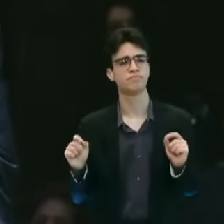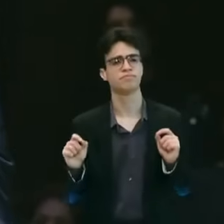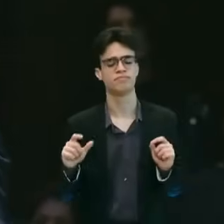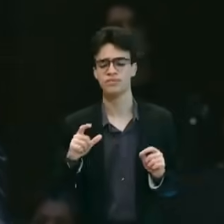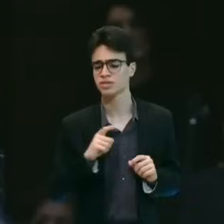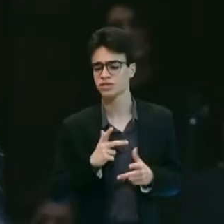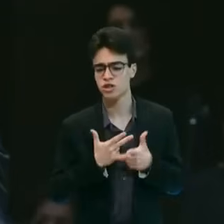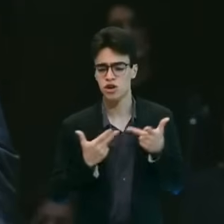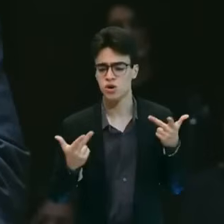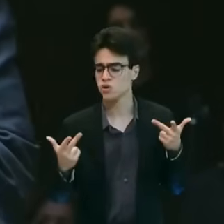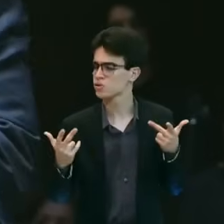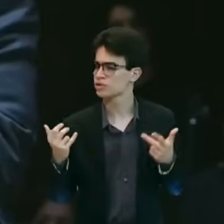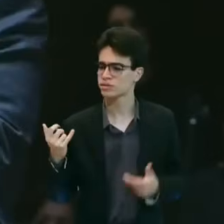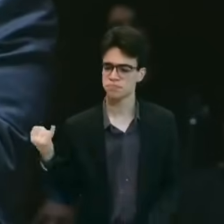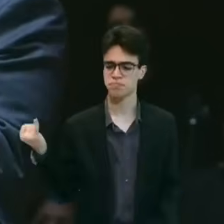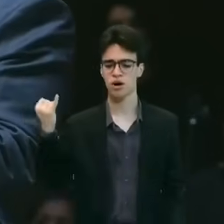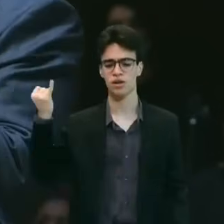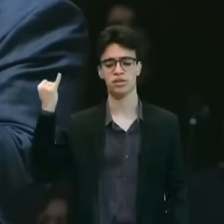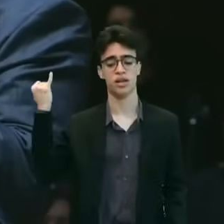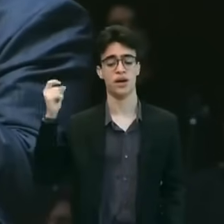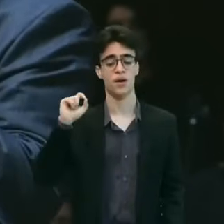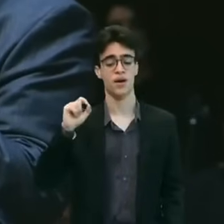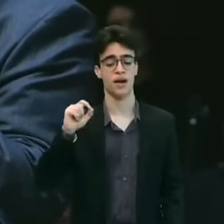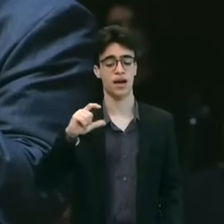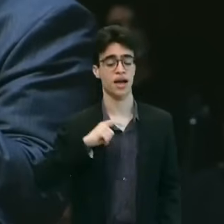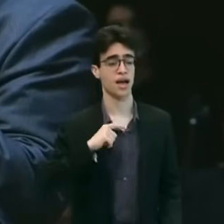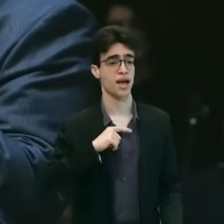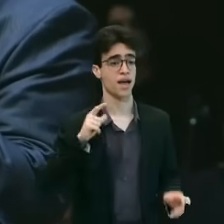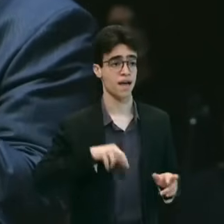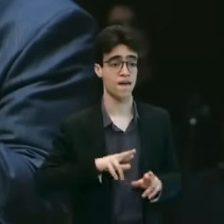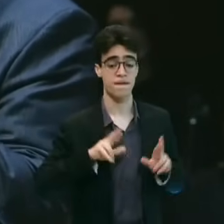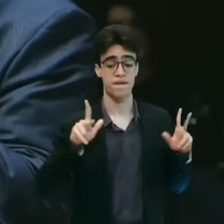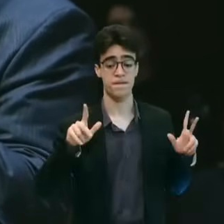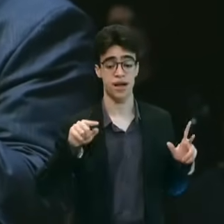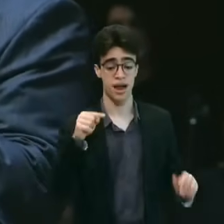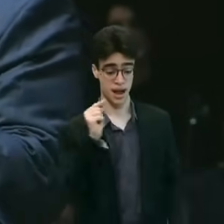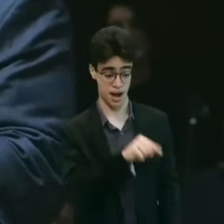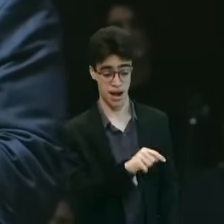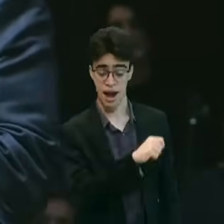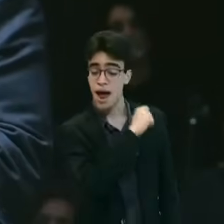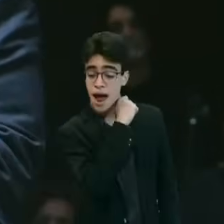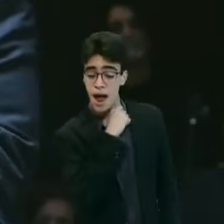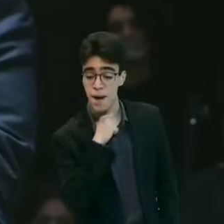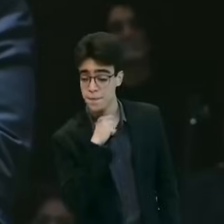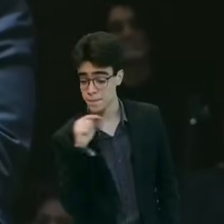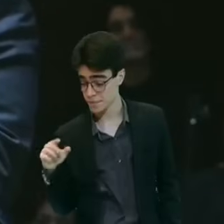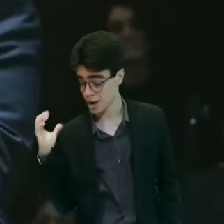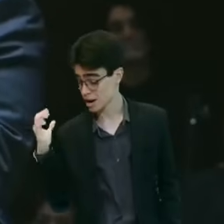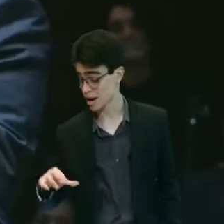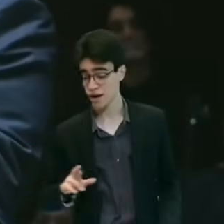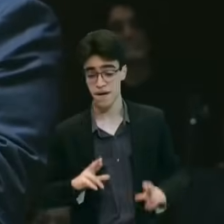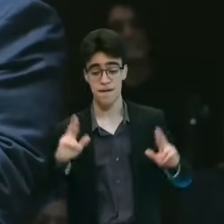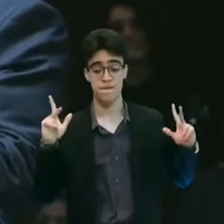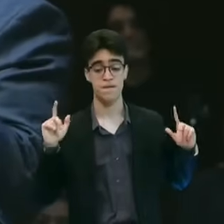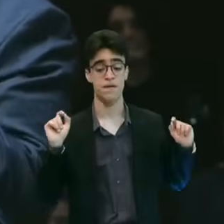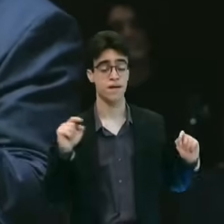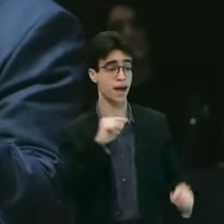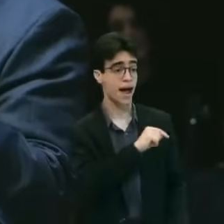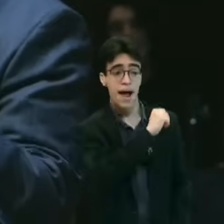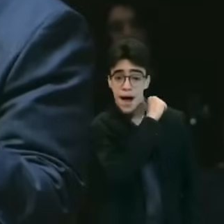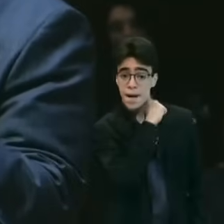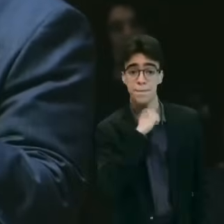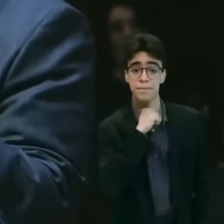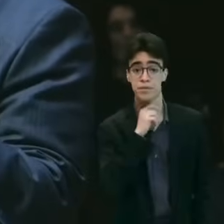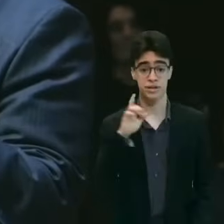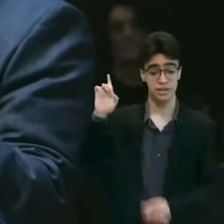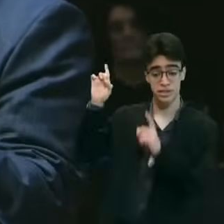de grande valor que diferenciava Abel de Caim. É que Abel